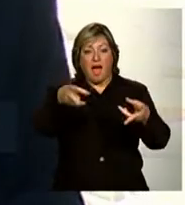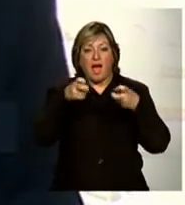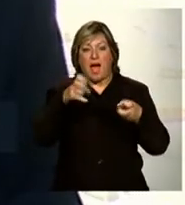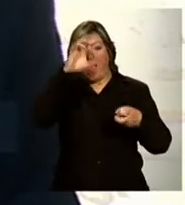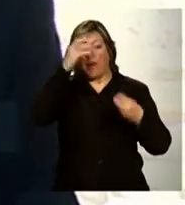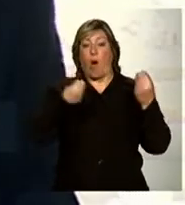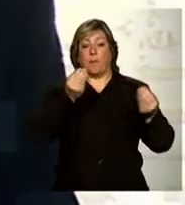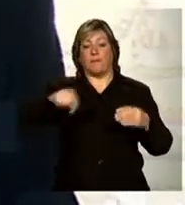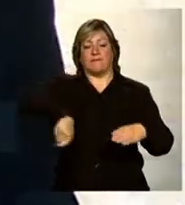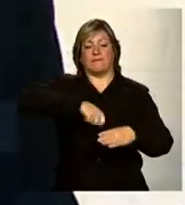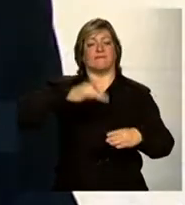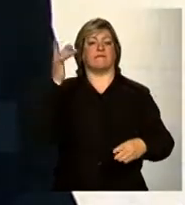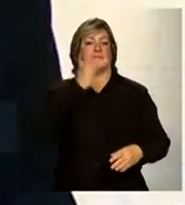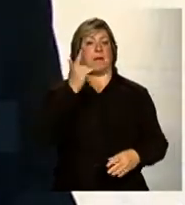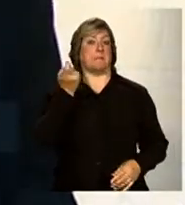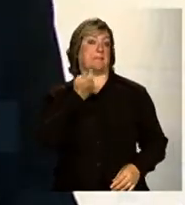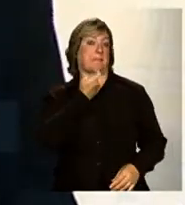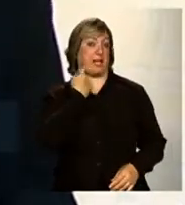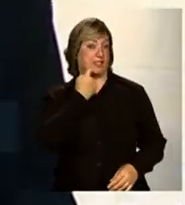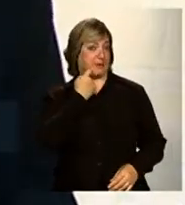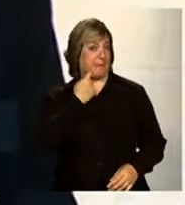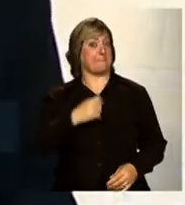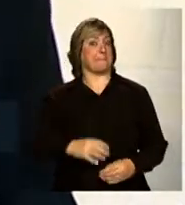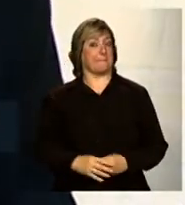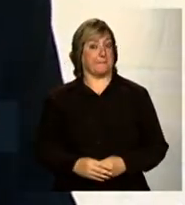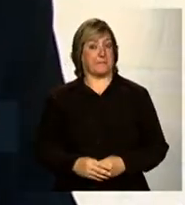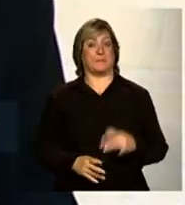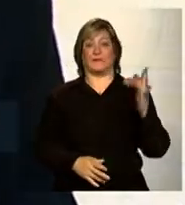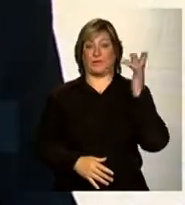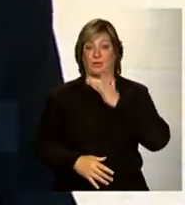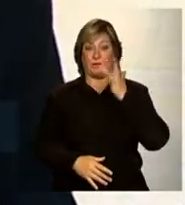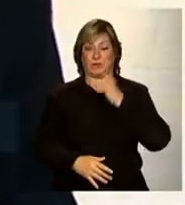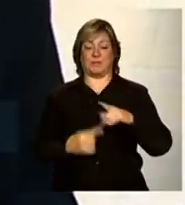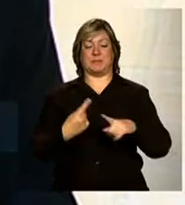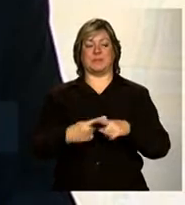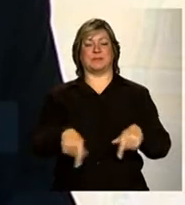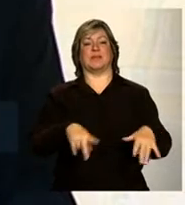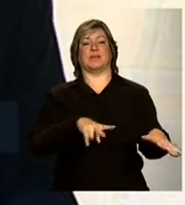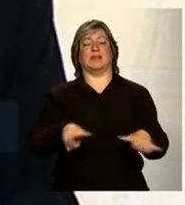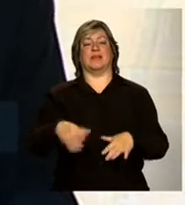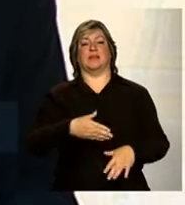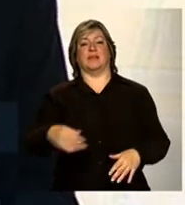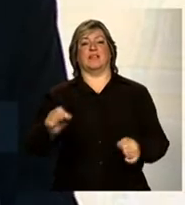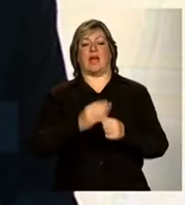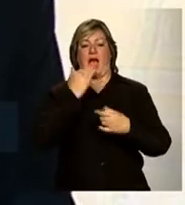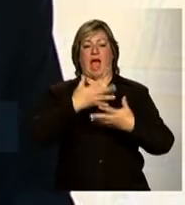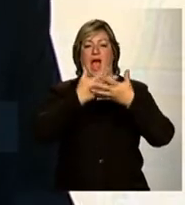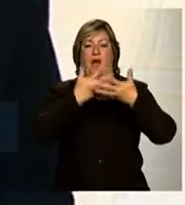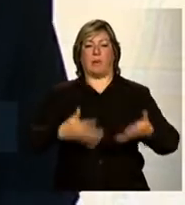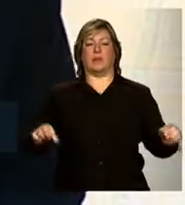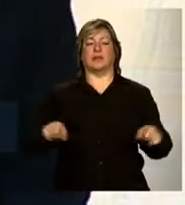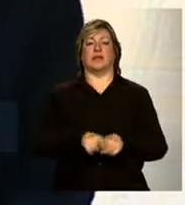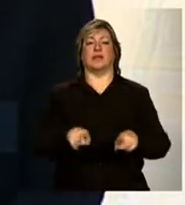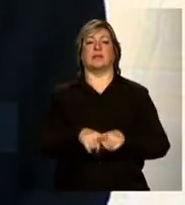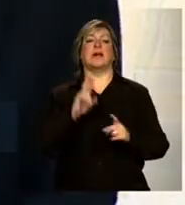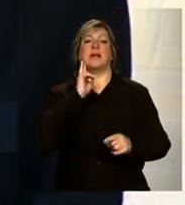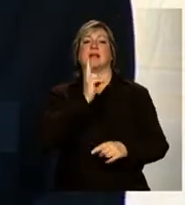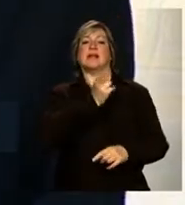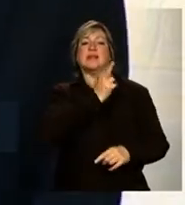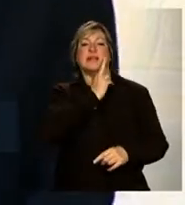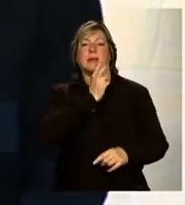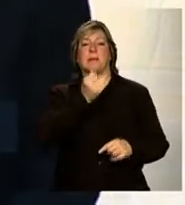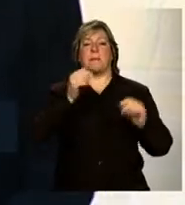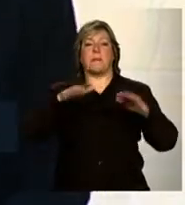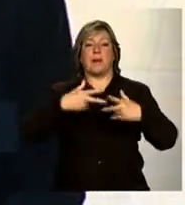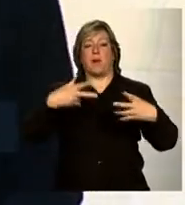Nós também vamos fazer um almoço durante a semana em um restaurante comunitário e